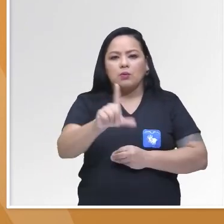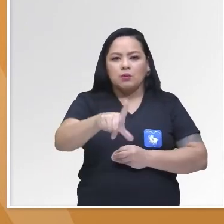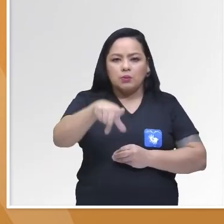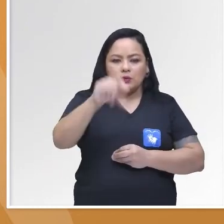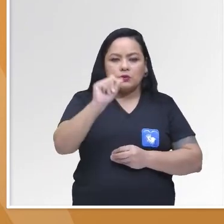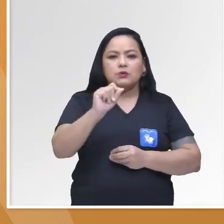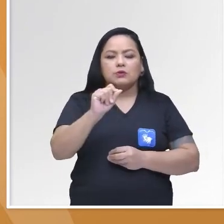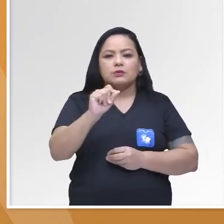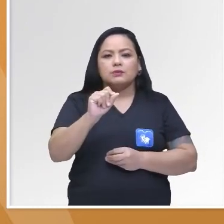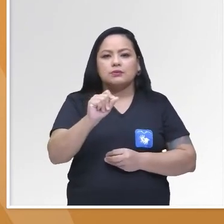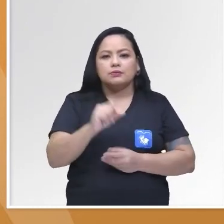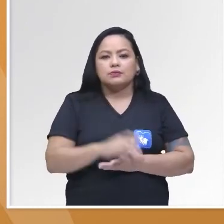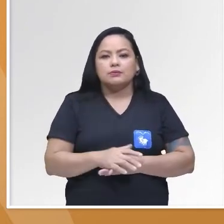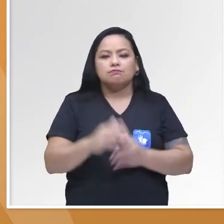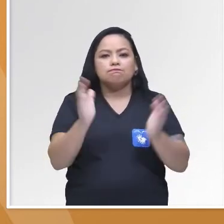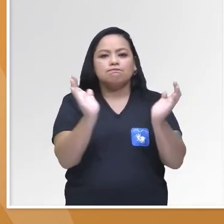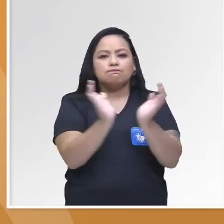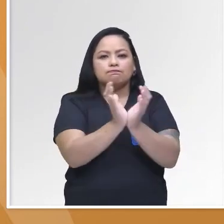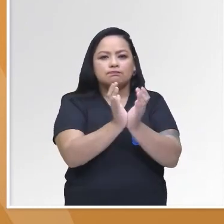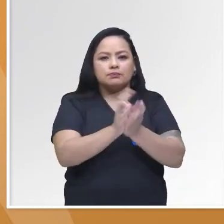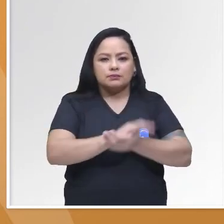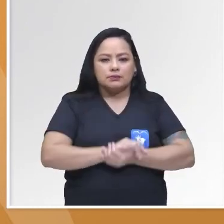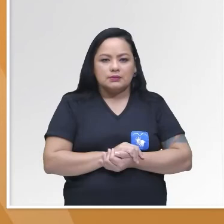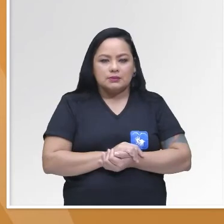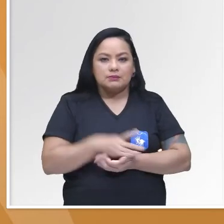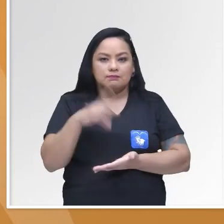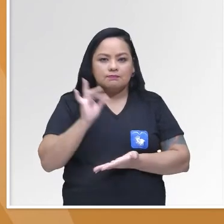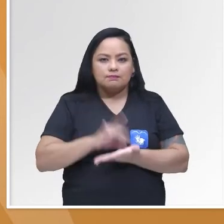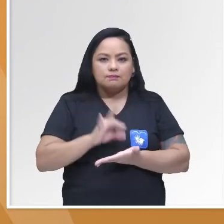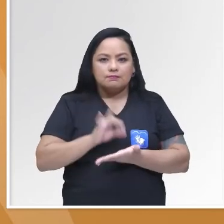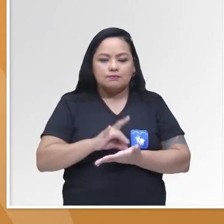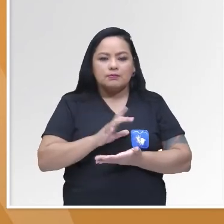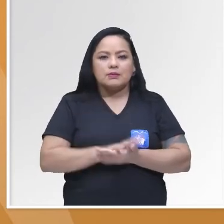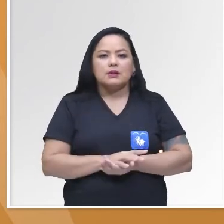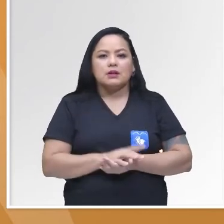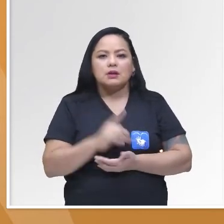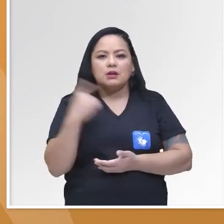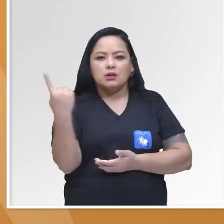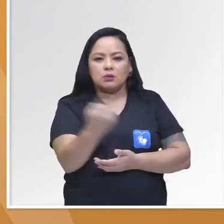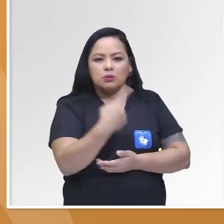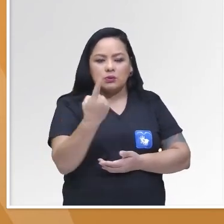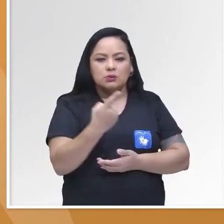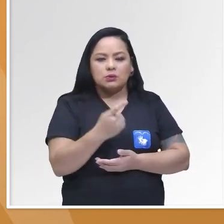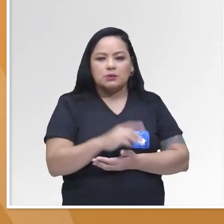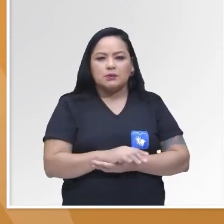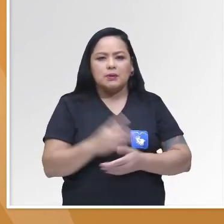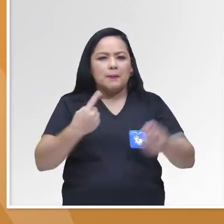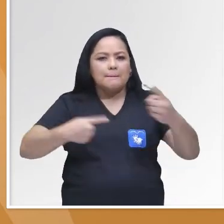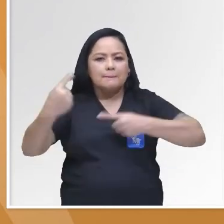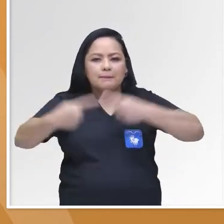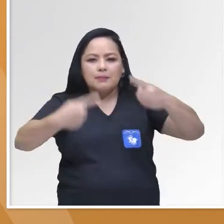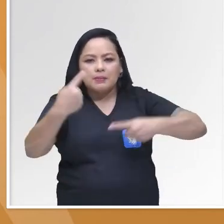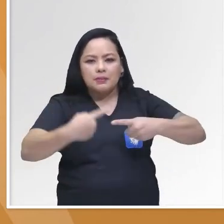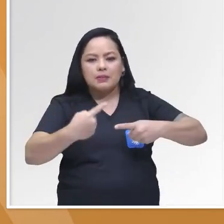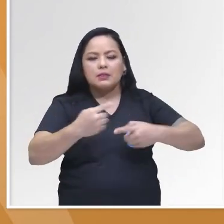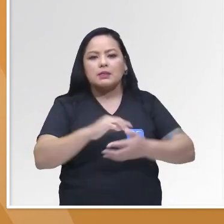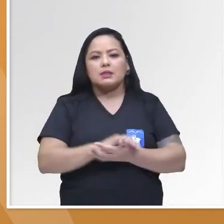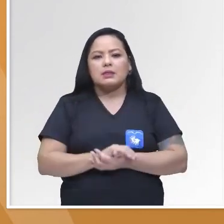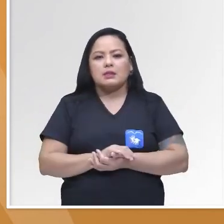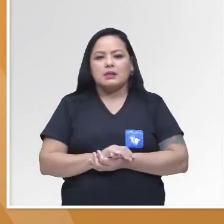decisões coletivas. Exatamente. É quando se discute algo, quando